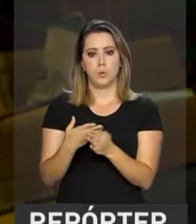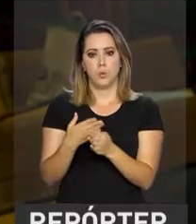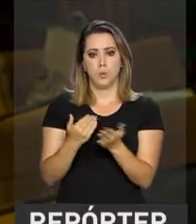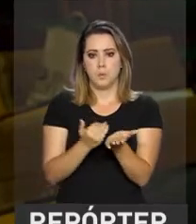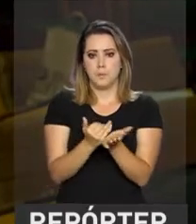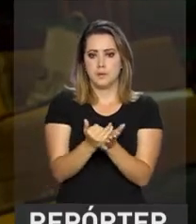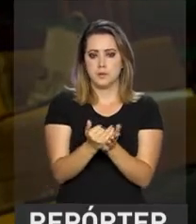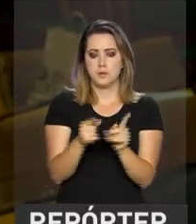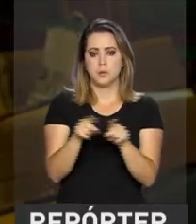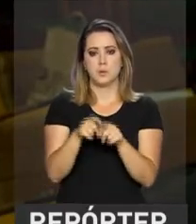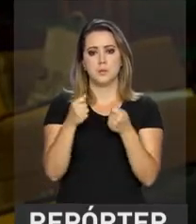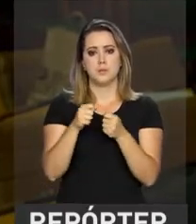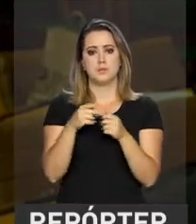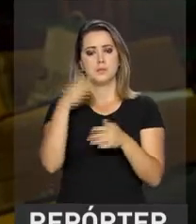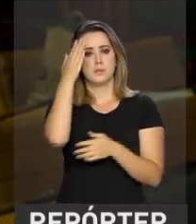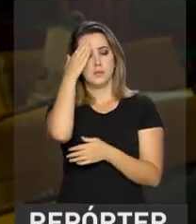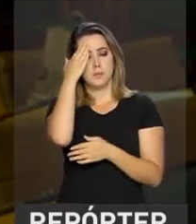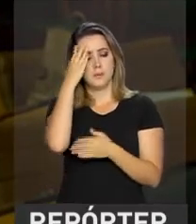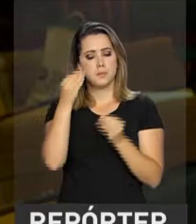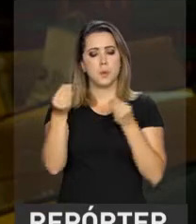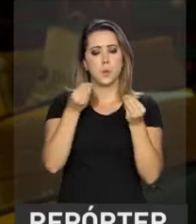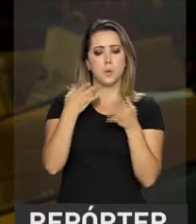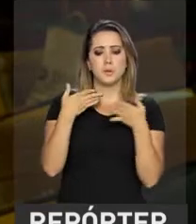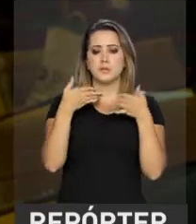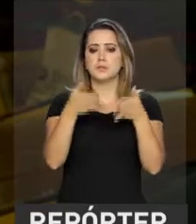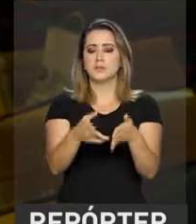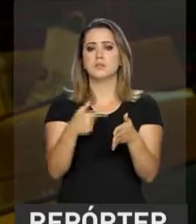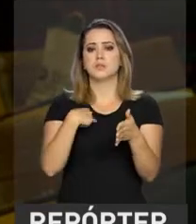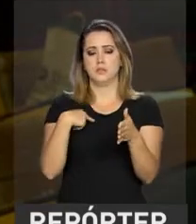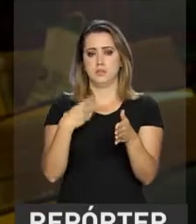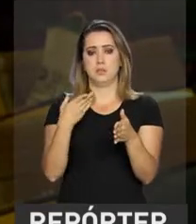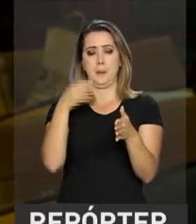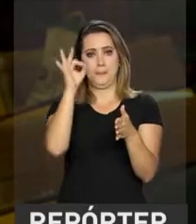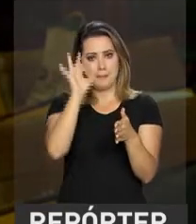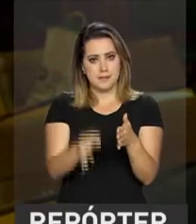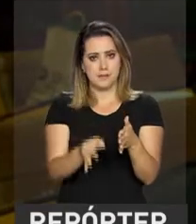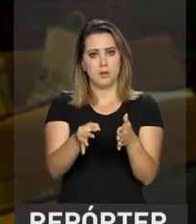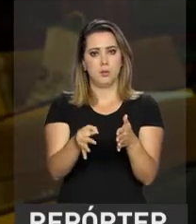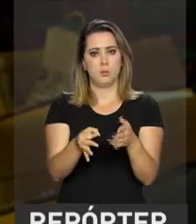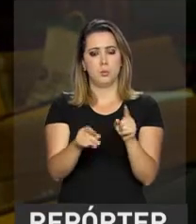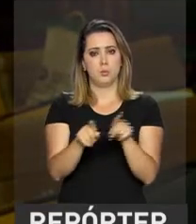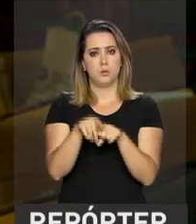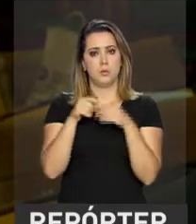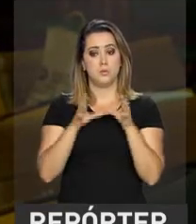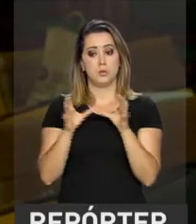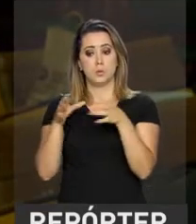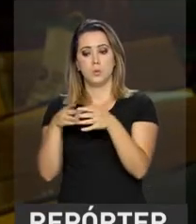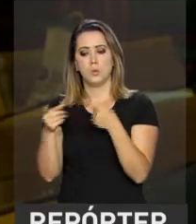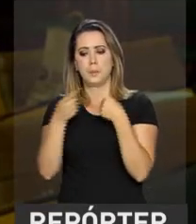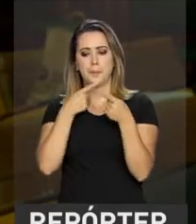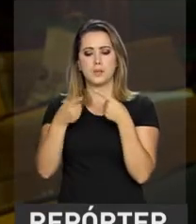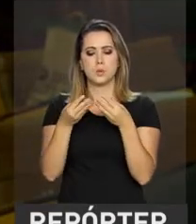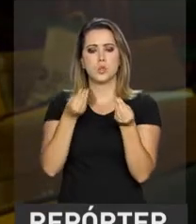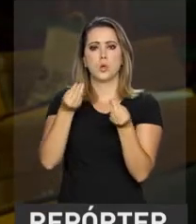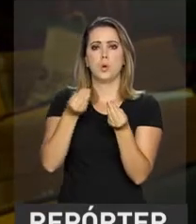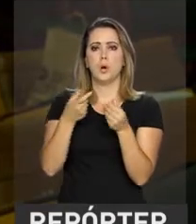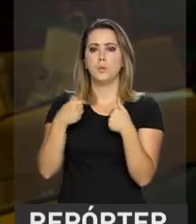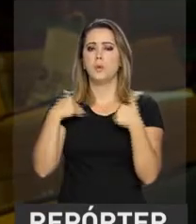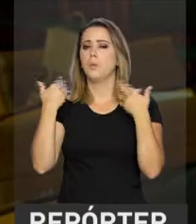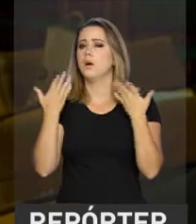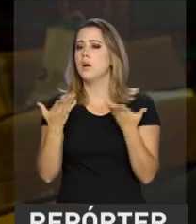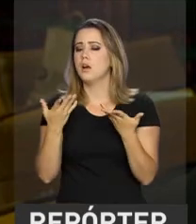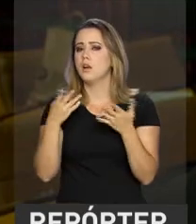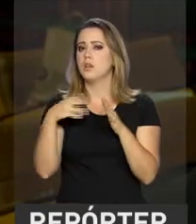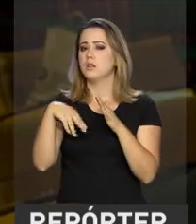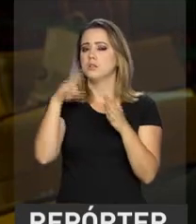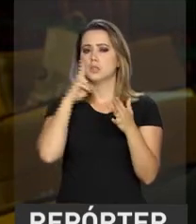desenhar o roadmap, né, o mapa da estrada para nos tornarmos membros. Então tem que ir uma comitiva para lá para fazer a discussão de quais os instrumentos que